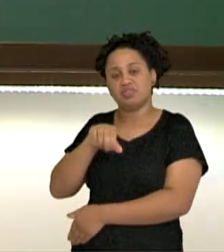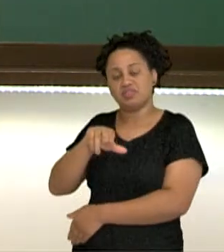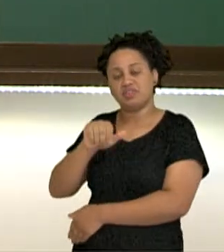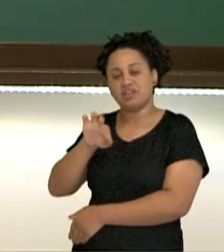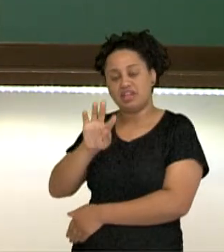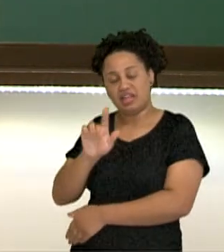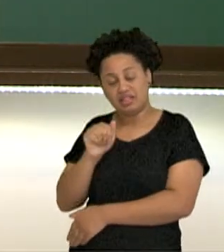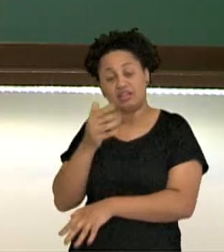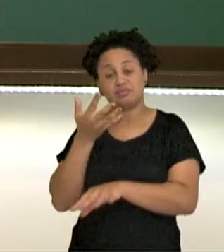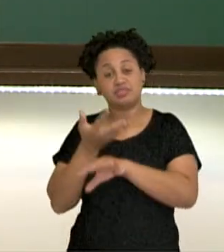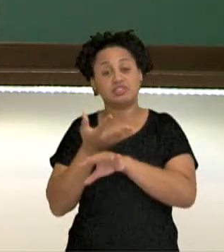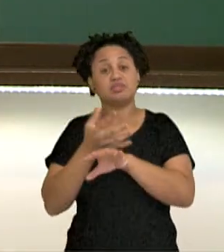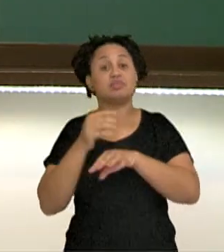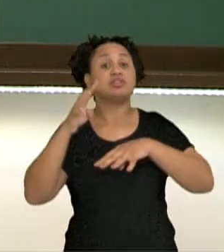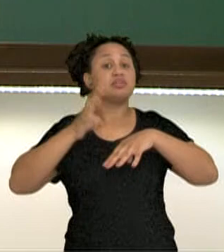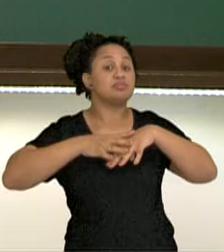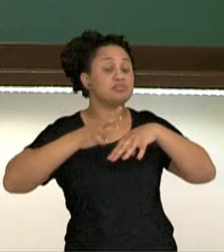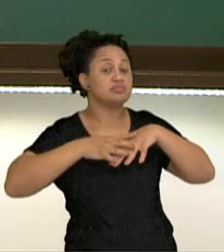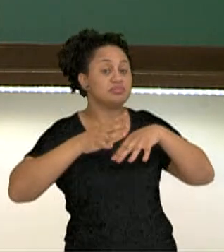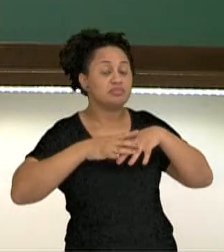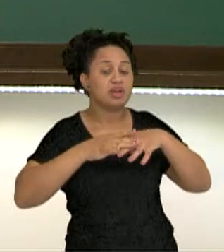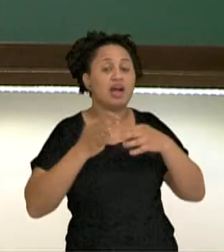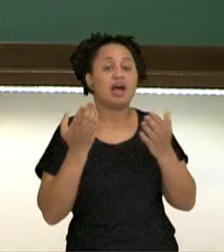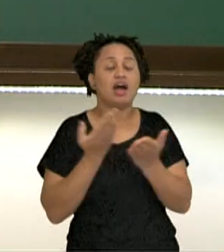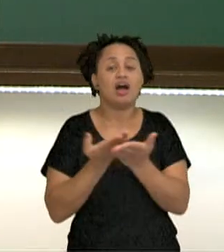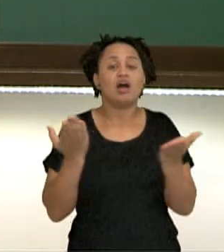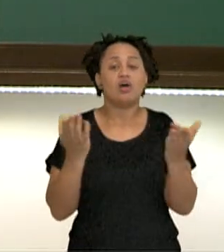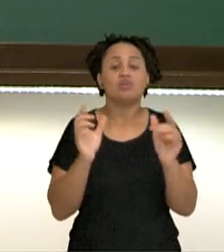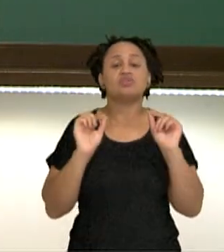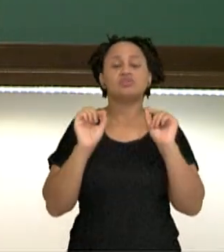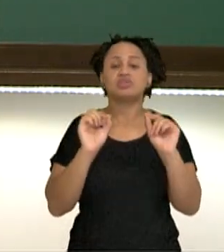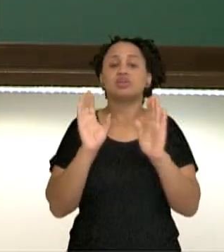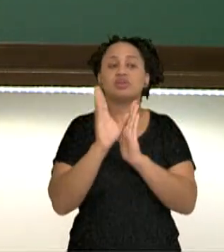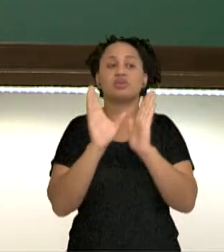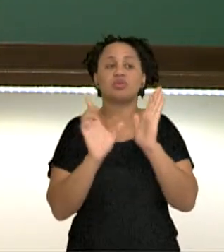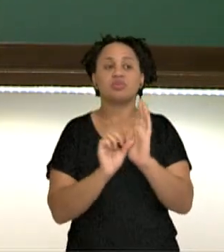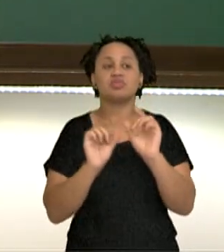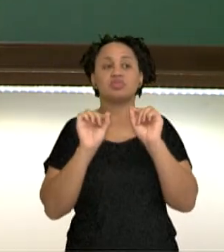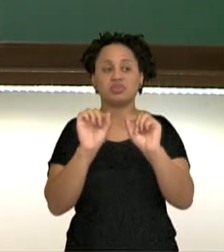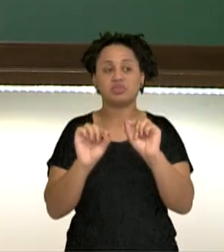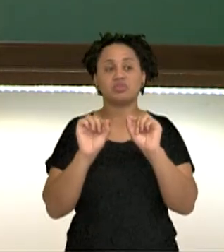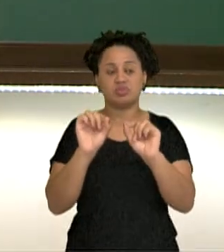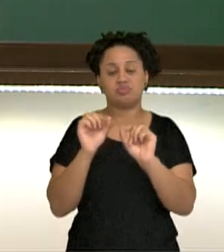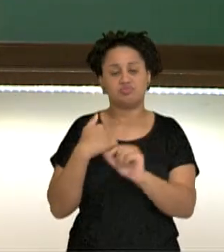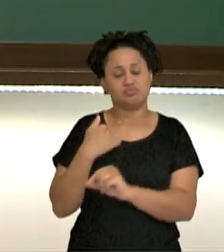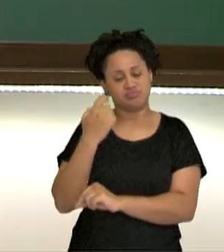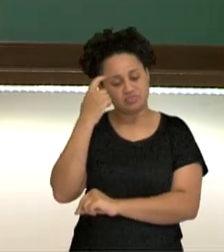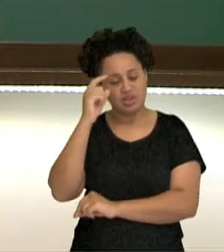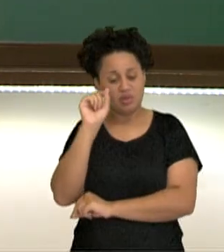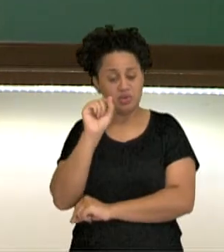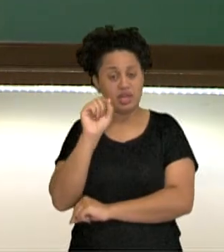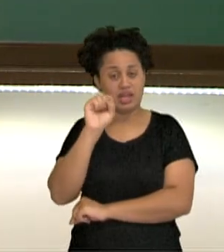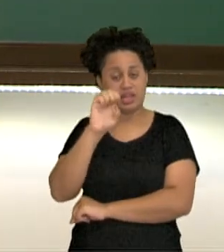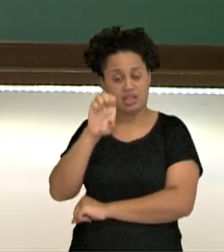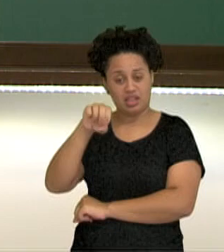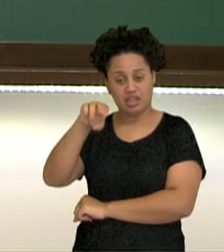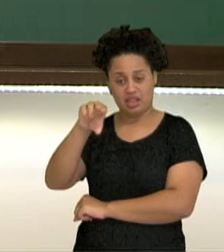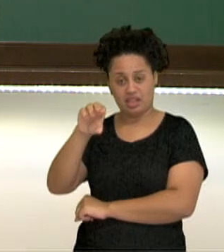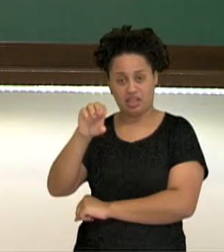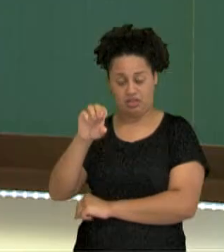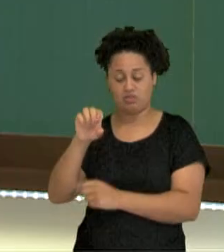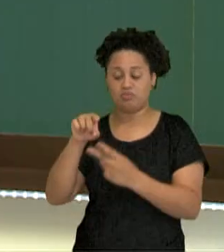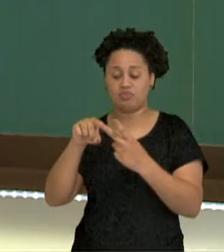da disciplina de Matemática, e na nossa aula de hoje nós vamos falar sobre as ideias de seno, cosseno e tangente